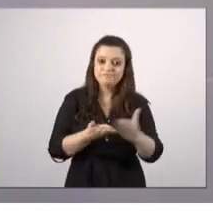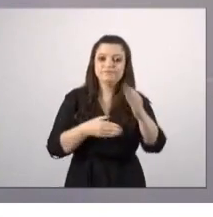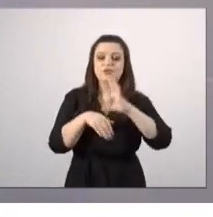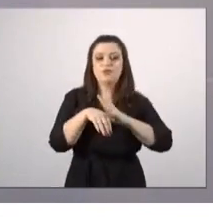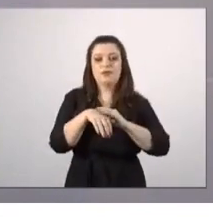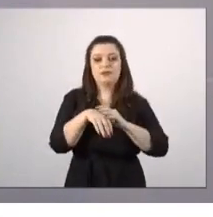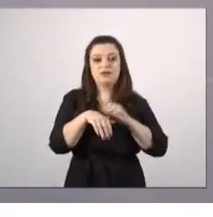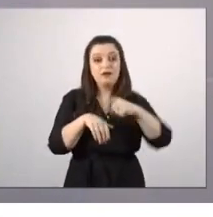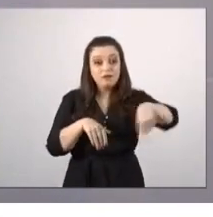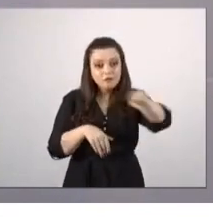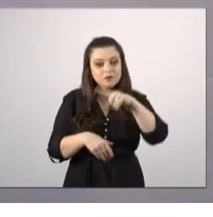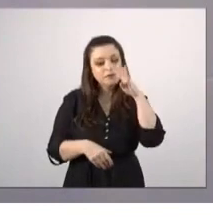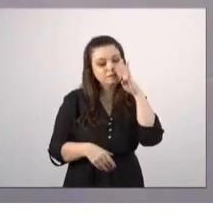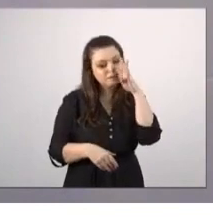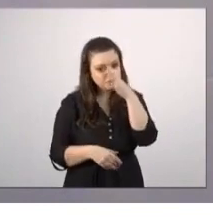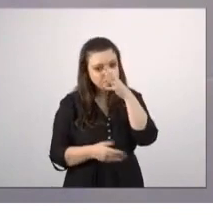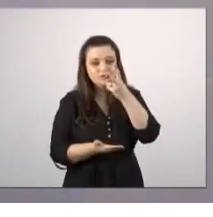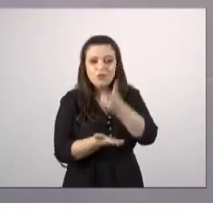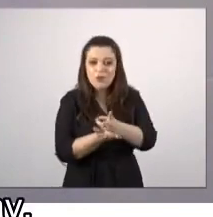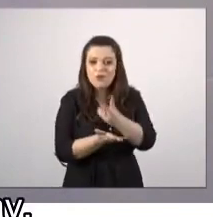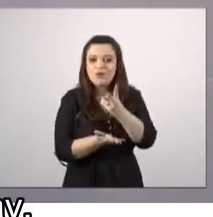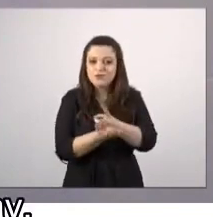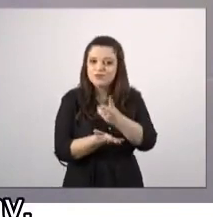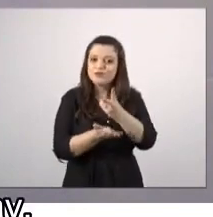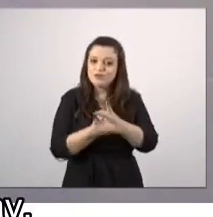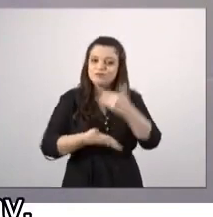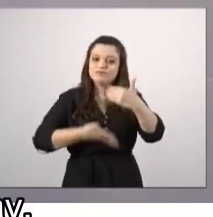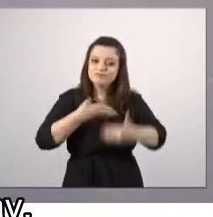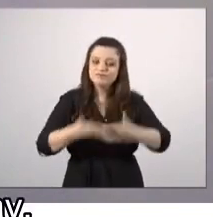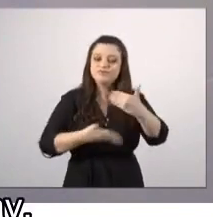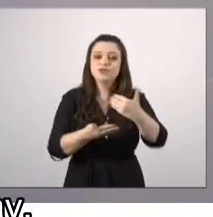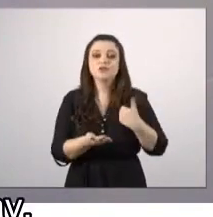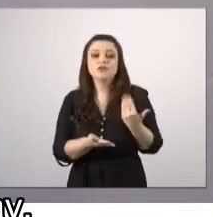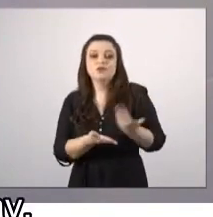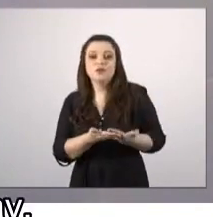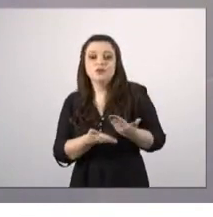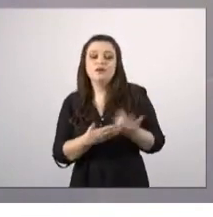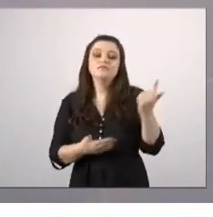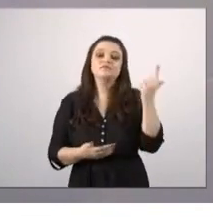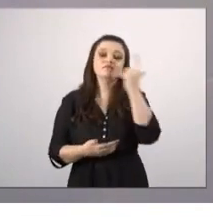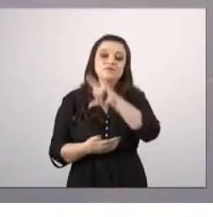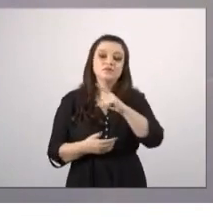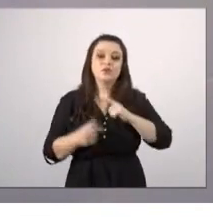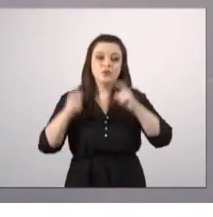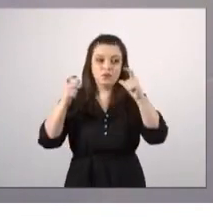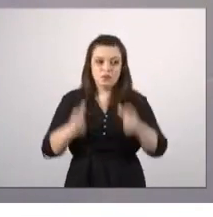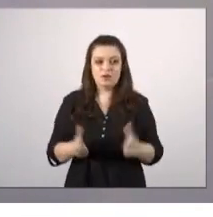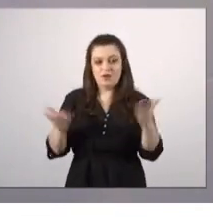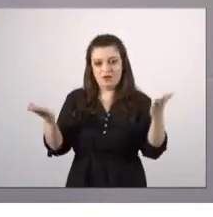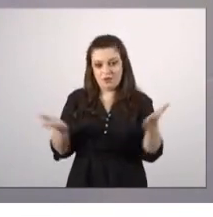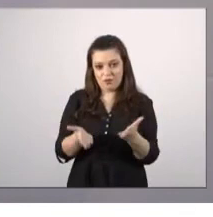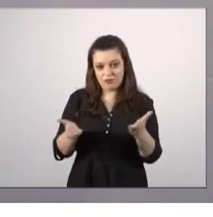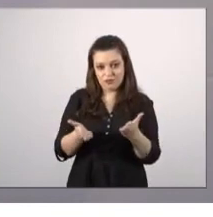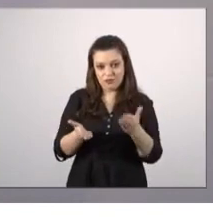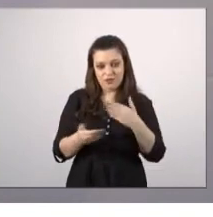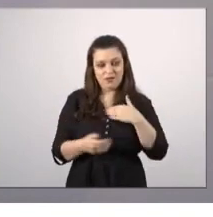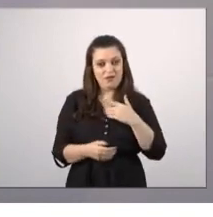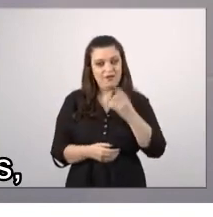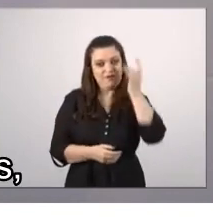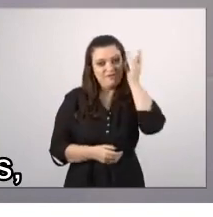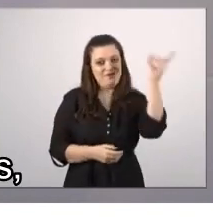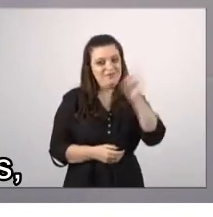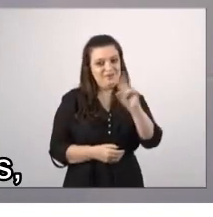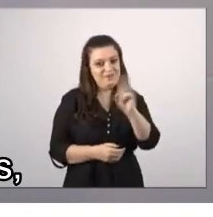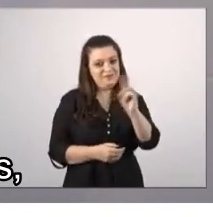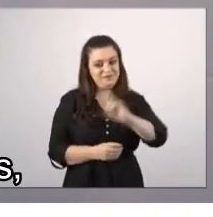Mesmo assim, vocês perseveraram e conquistaram o seu lugar aqui hoje. Não é pouca coisa.